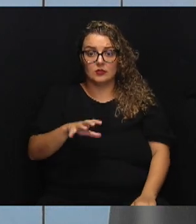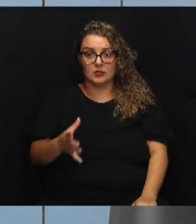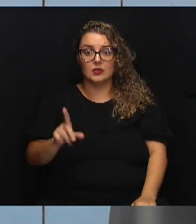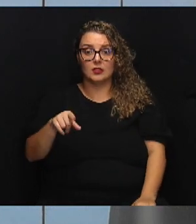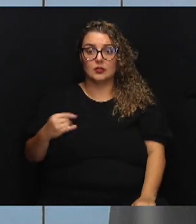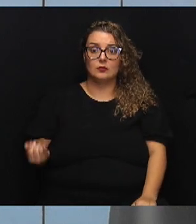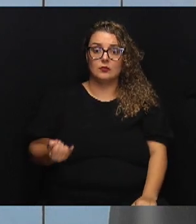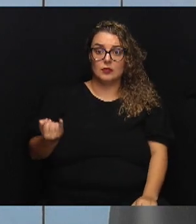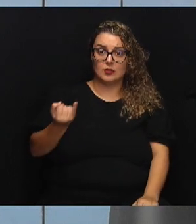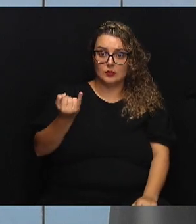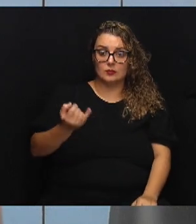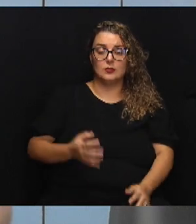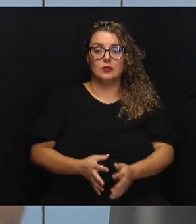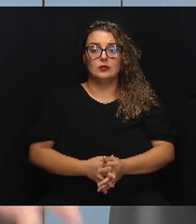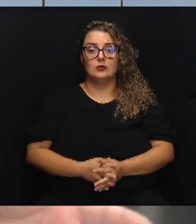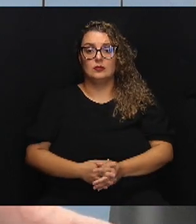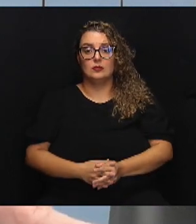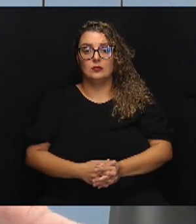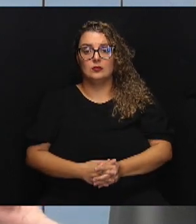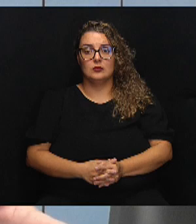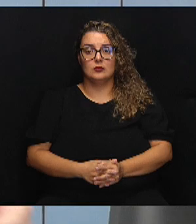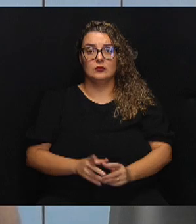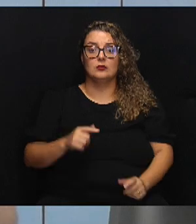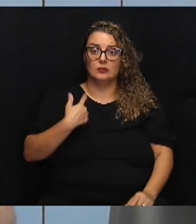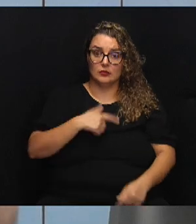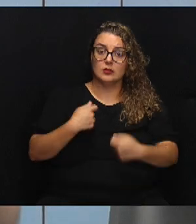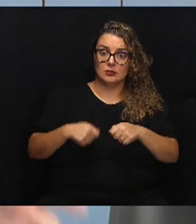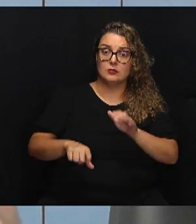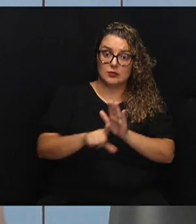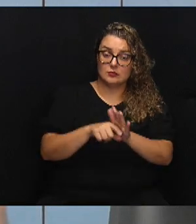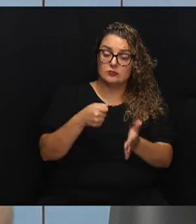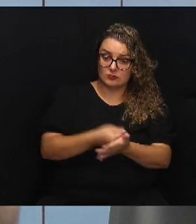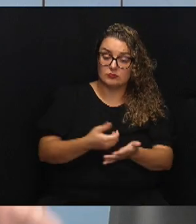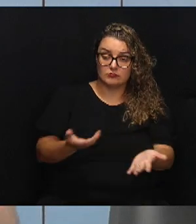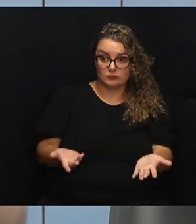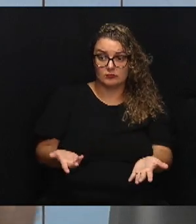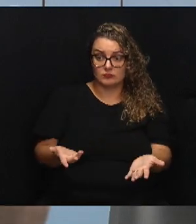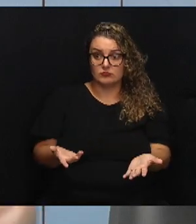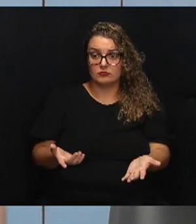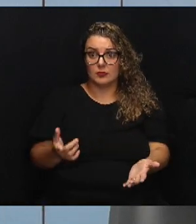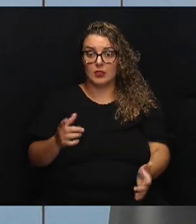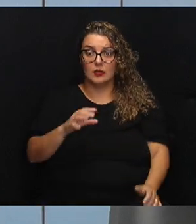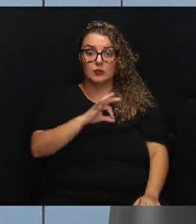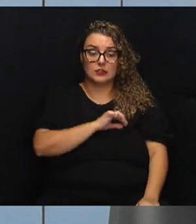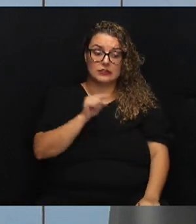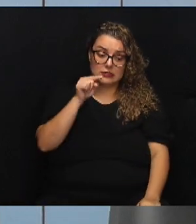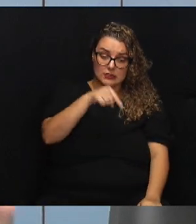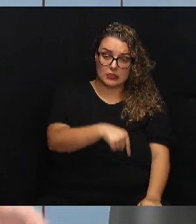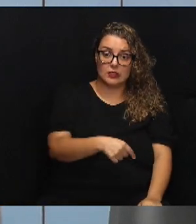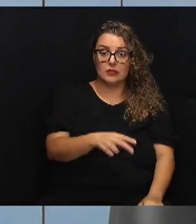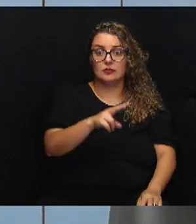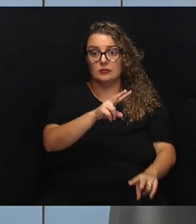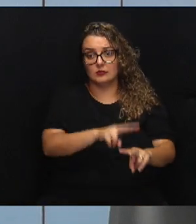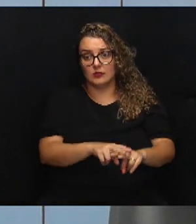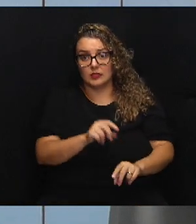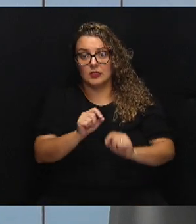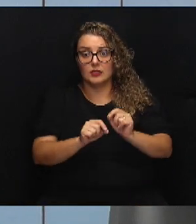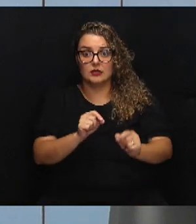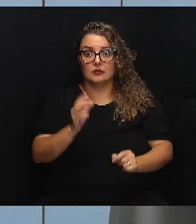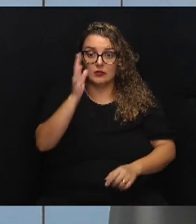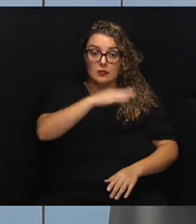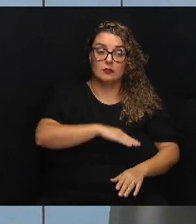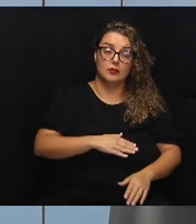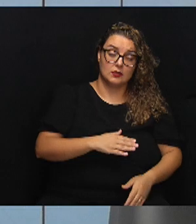isso. A gente precisa de leis rígidas, né? Tem que ter lei, a polícia tem que ir lá, prender quem faz os maus tratos,